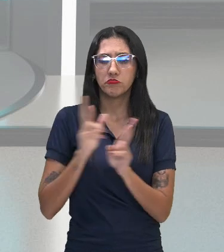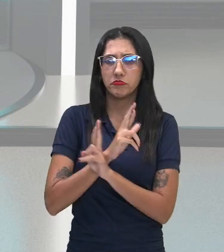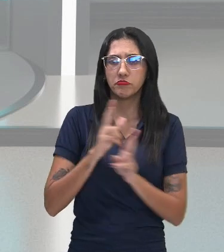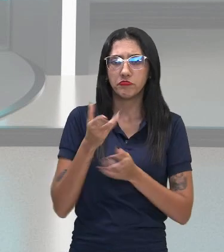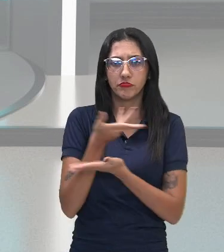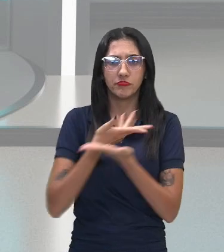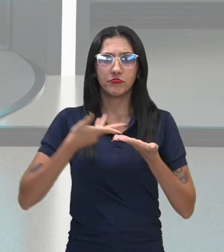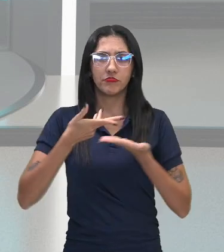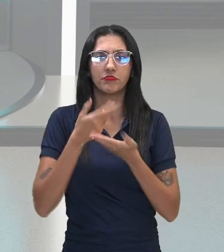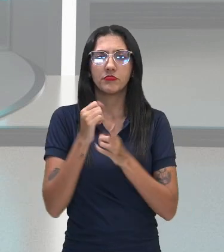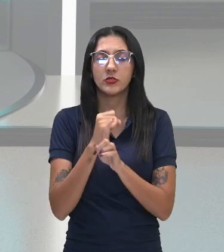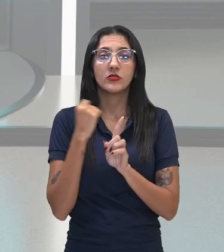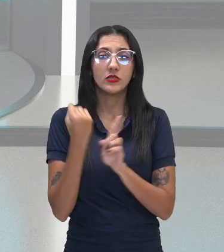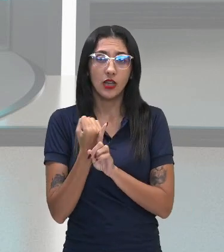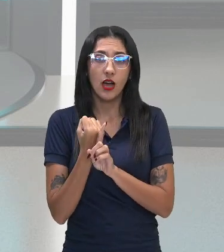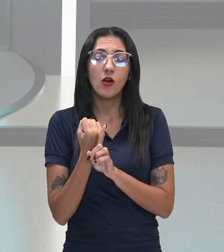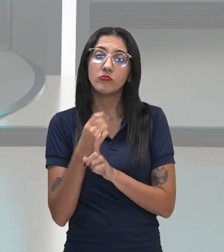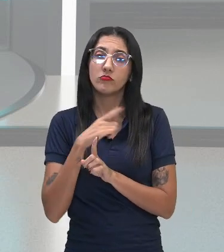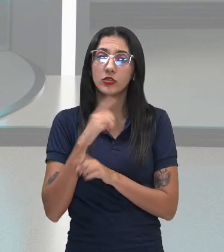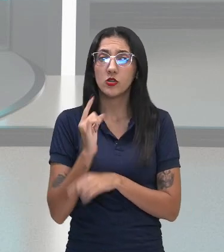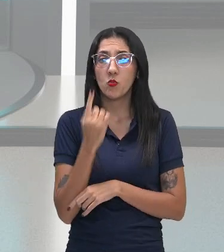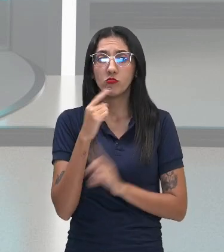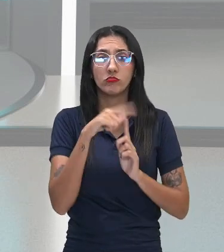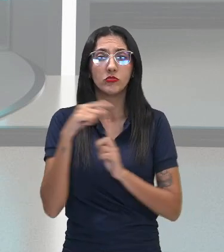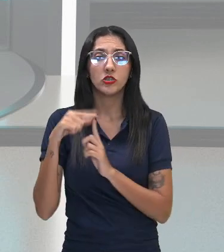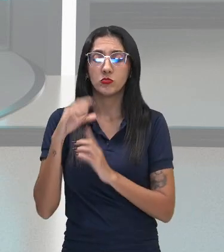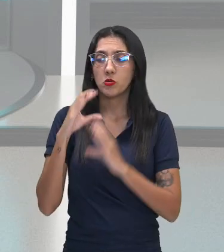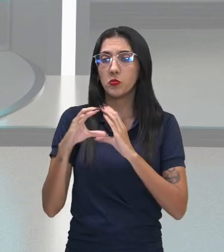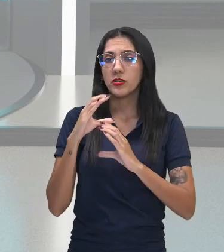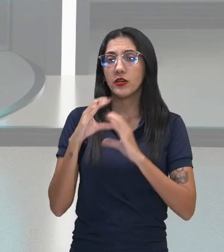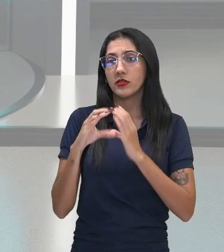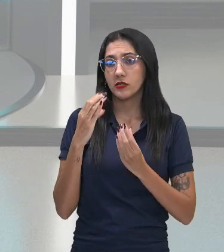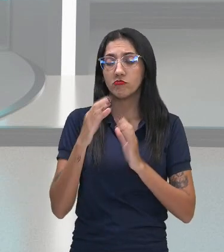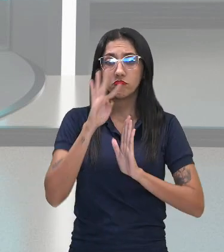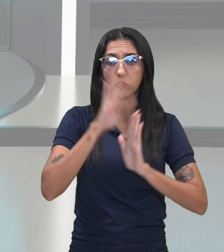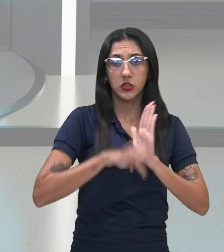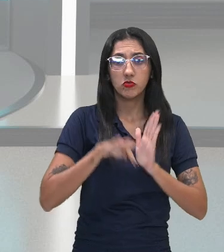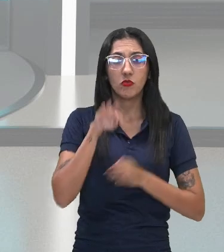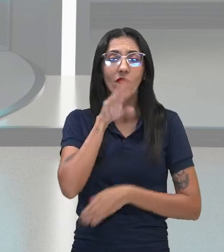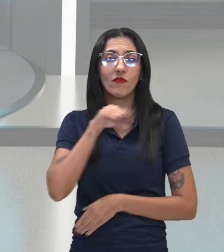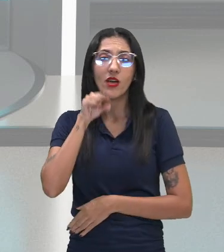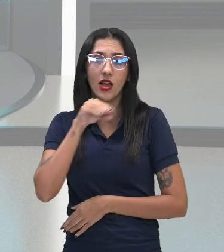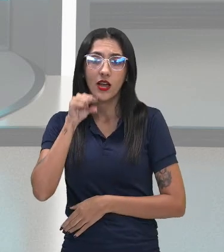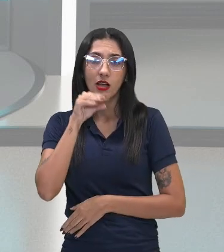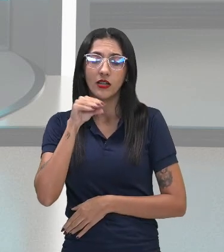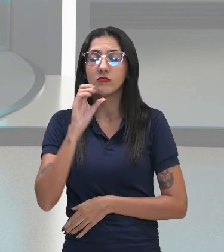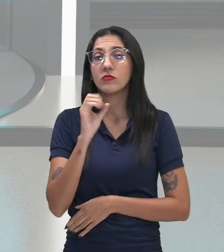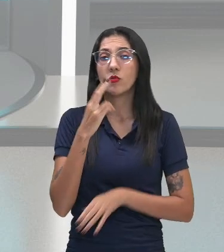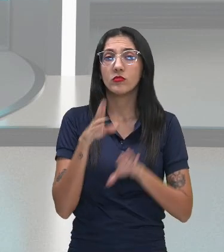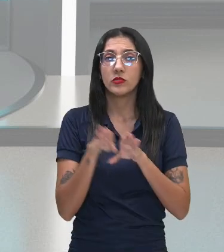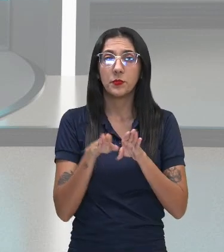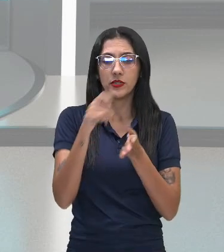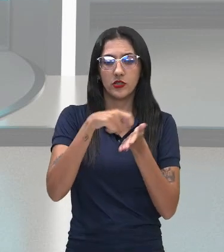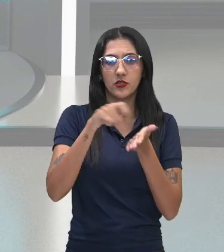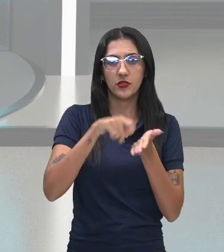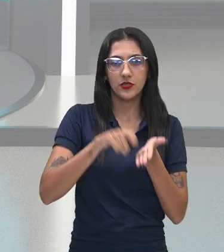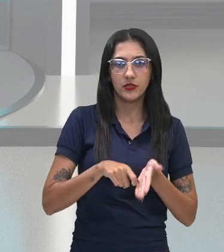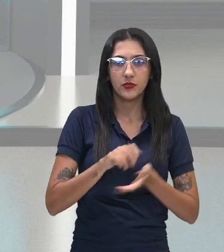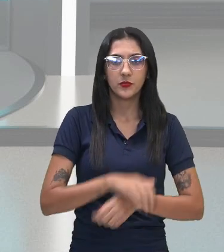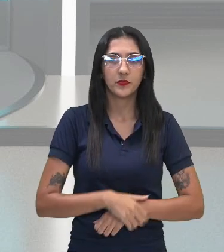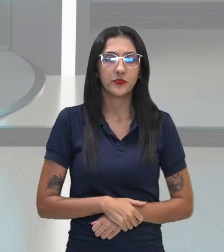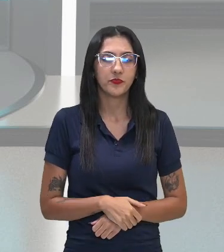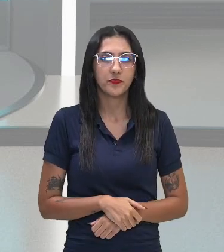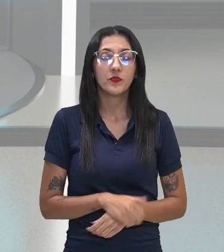eu tenho um texto adequado, seja ele oral, seja ele escrito. Então,